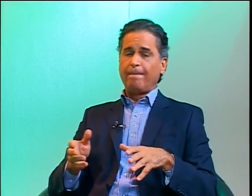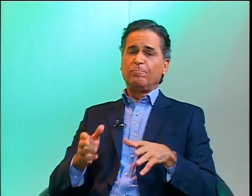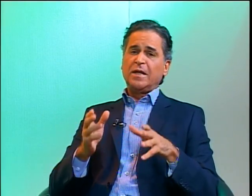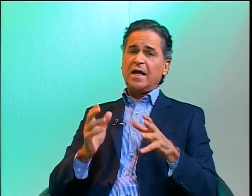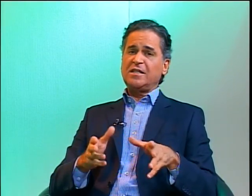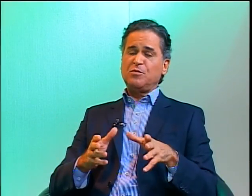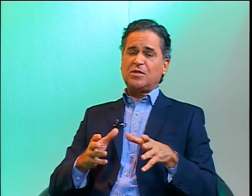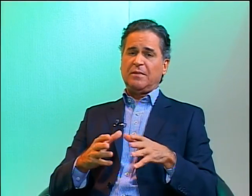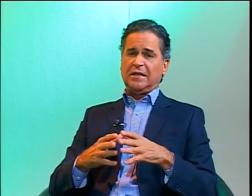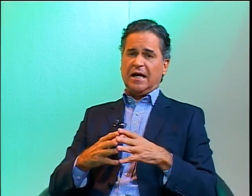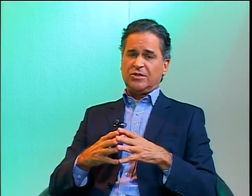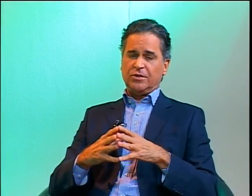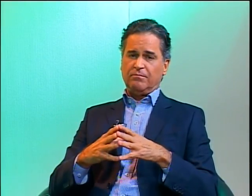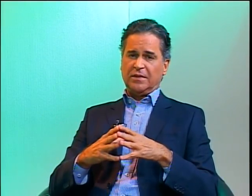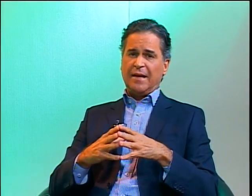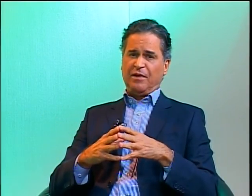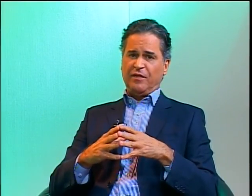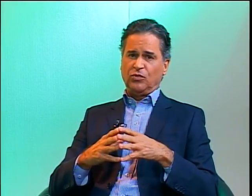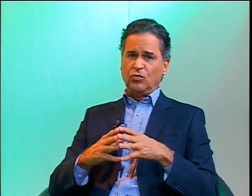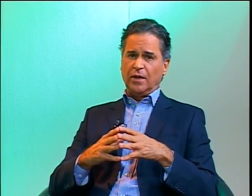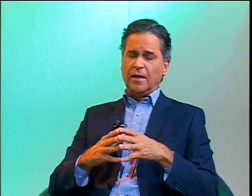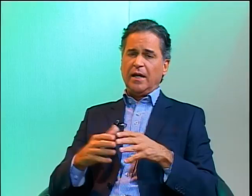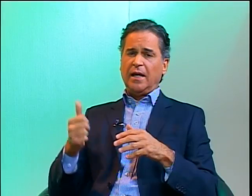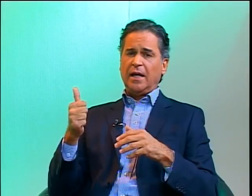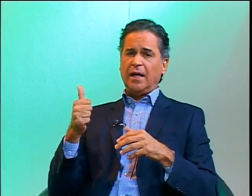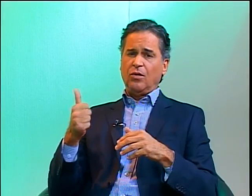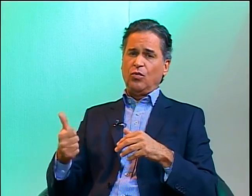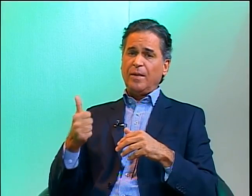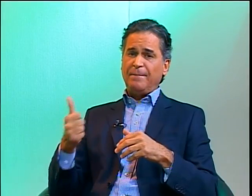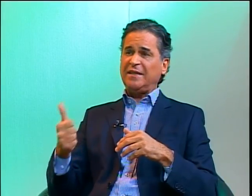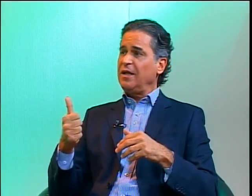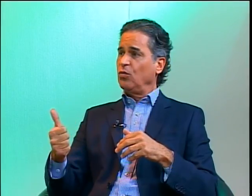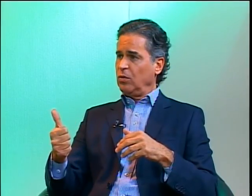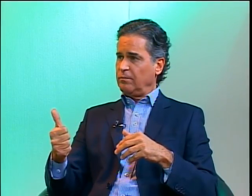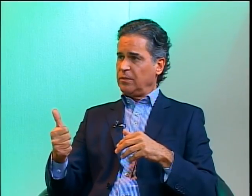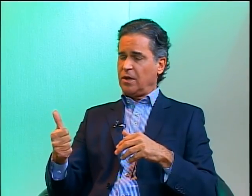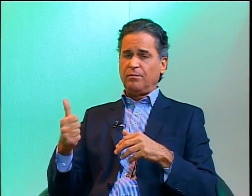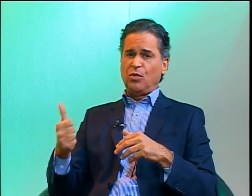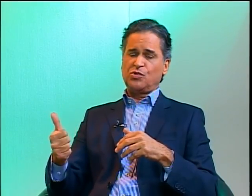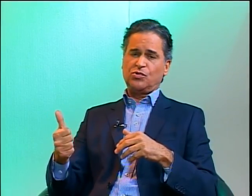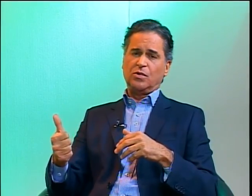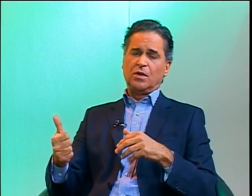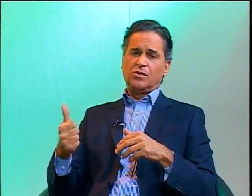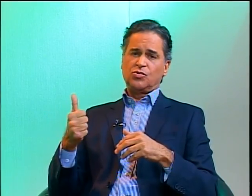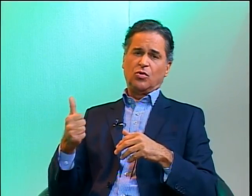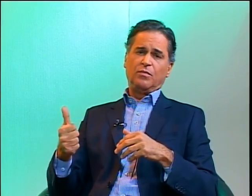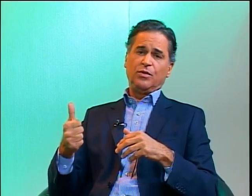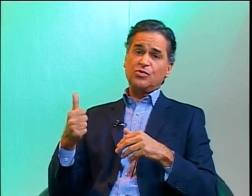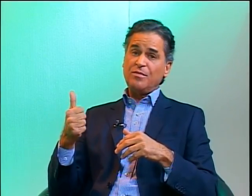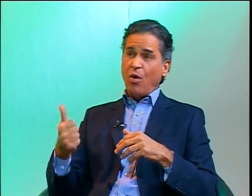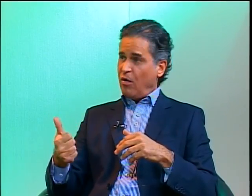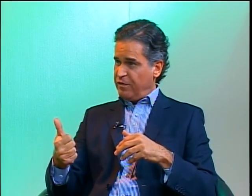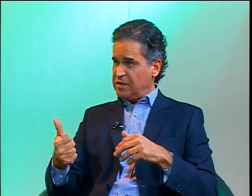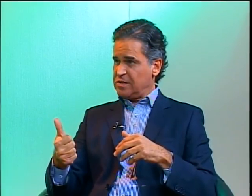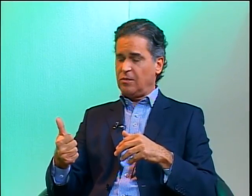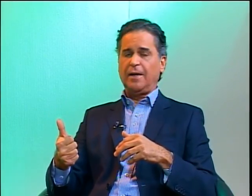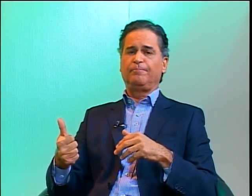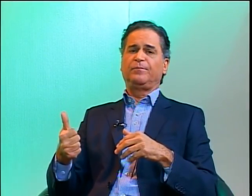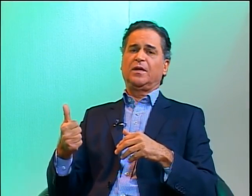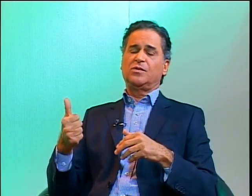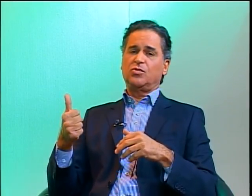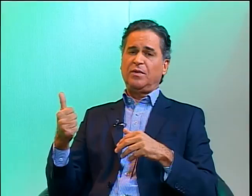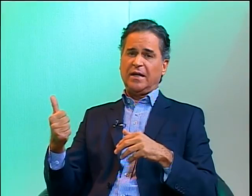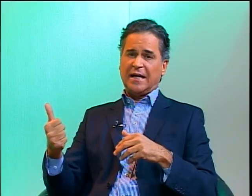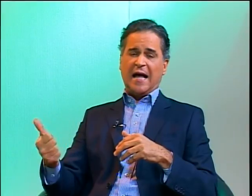Estado e a responsabilidade da Prefeitura é o IPTU, que é o Imposto sobre os Imóveis, não